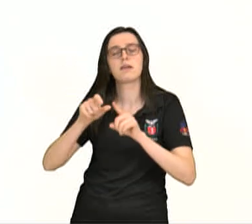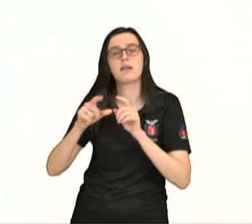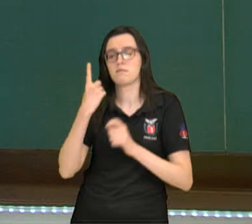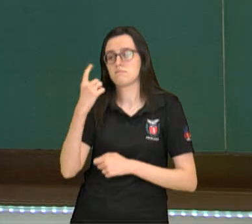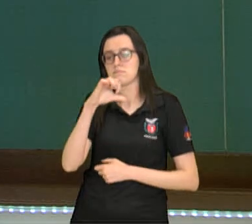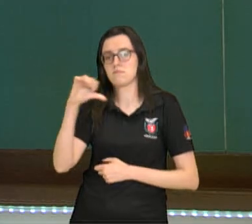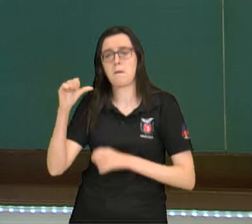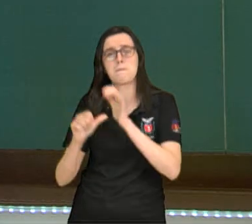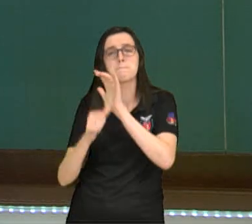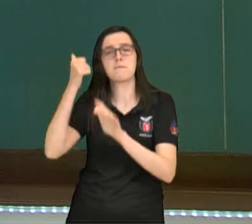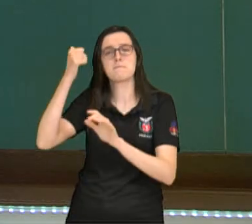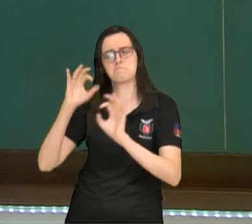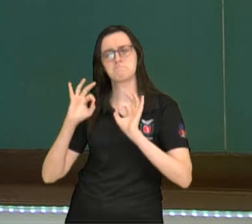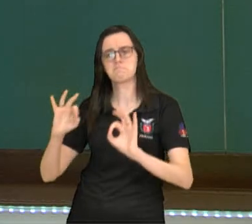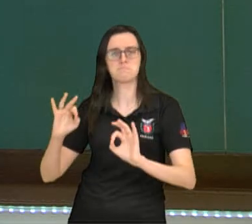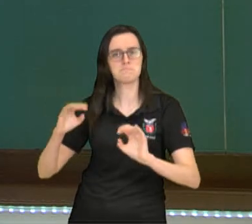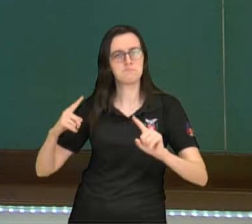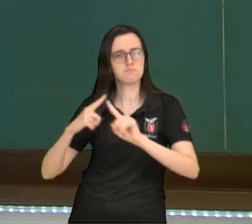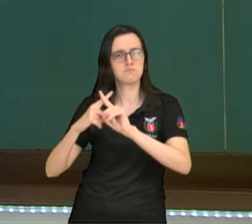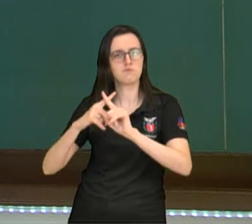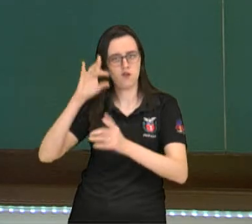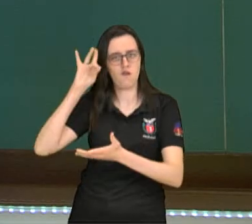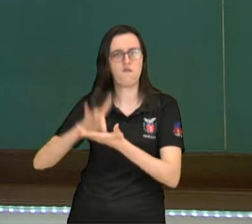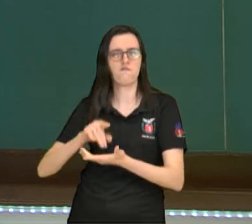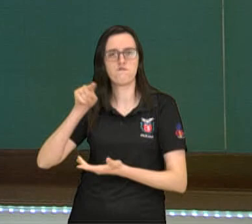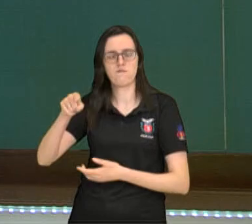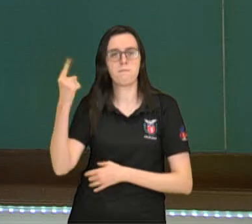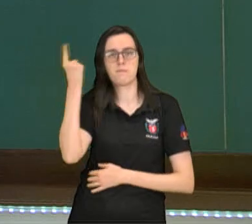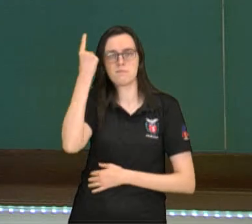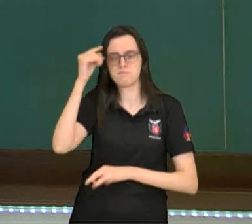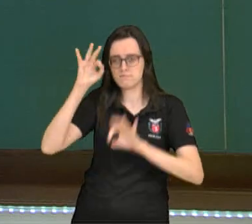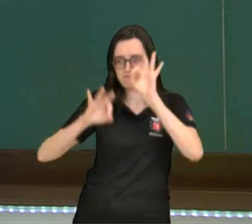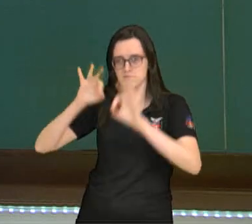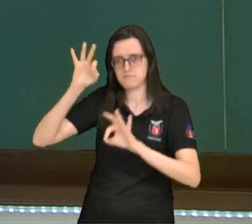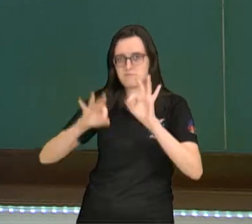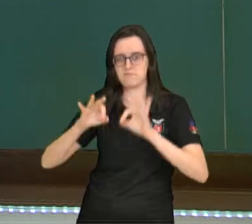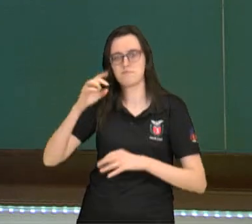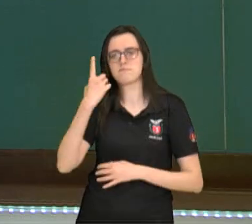prova oficial da Confederação. Então, ela organizou a primeira prova em